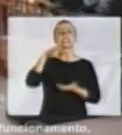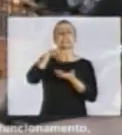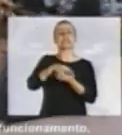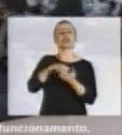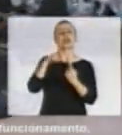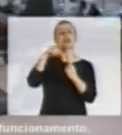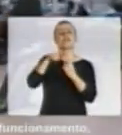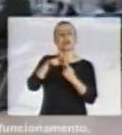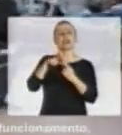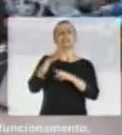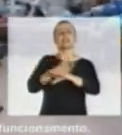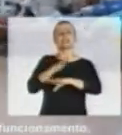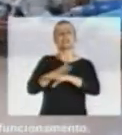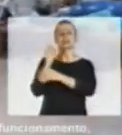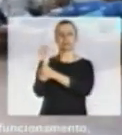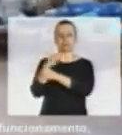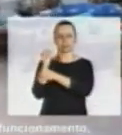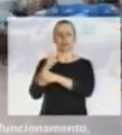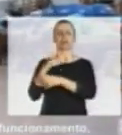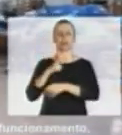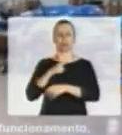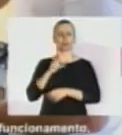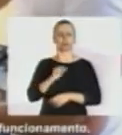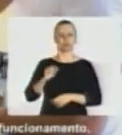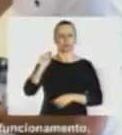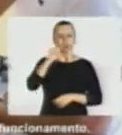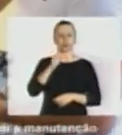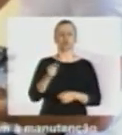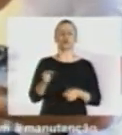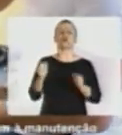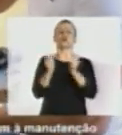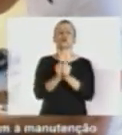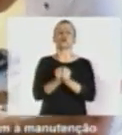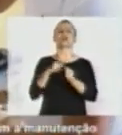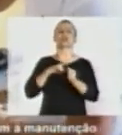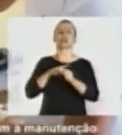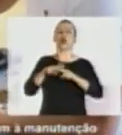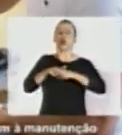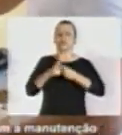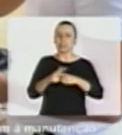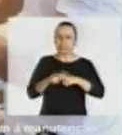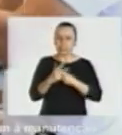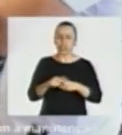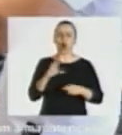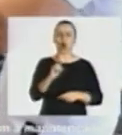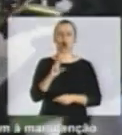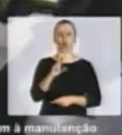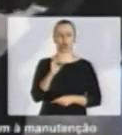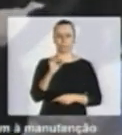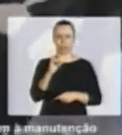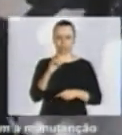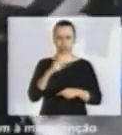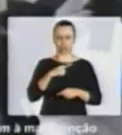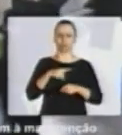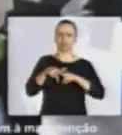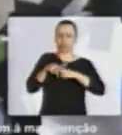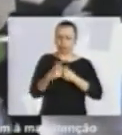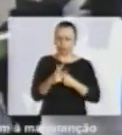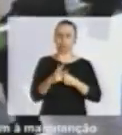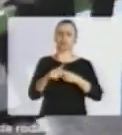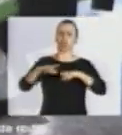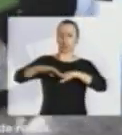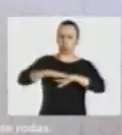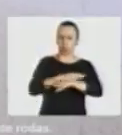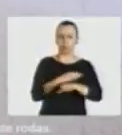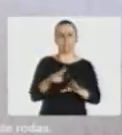centros de referência em reabilitação estão em funcionamento juntamente com oficinas ortopédicas que se dedicam à manutenção